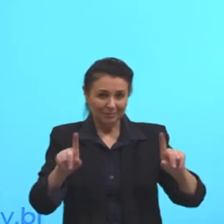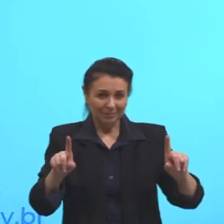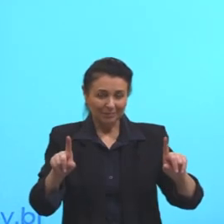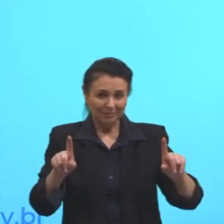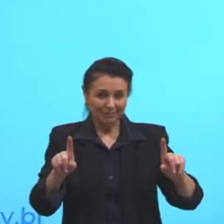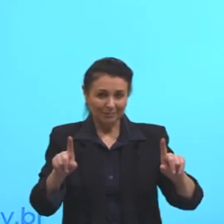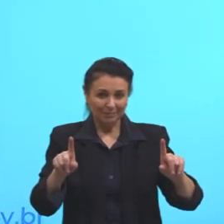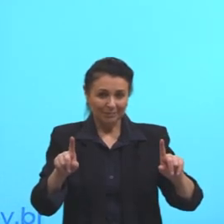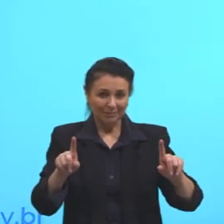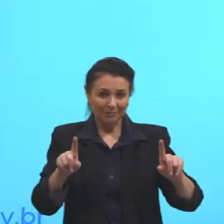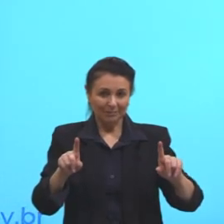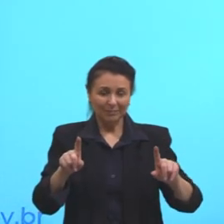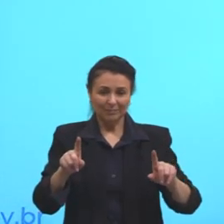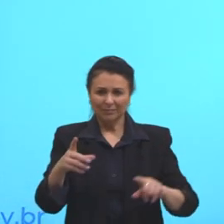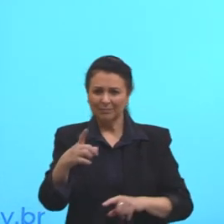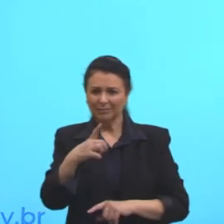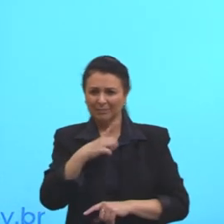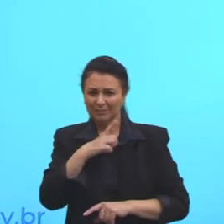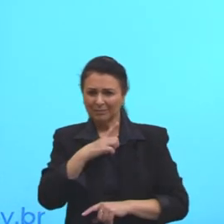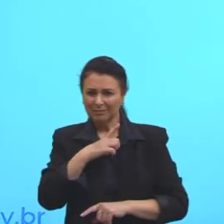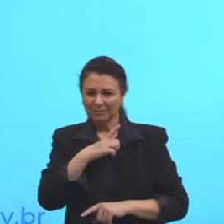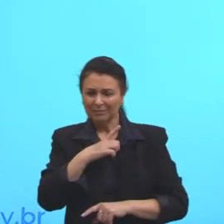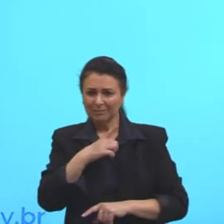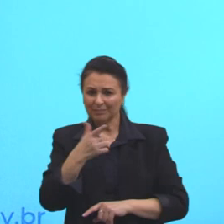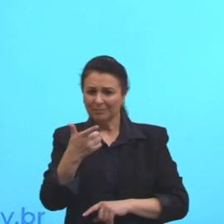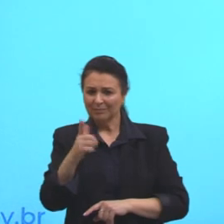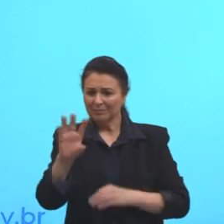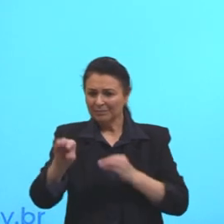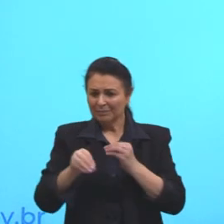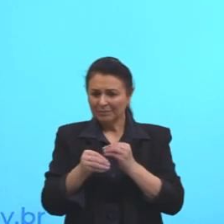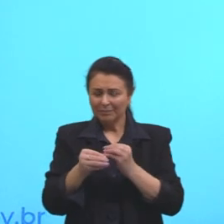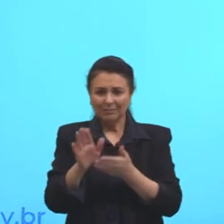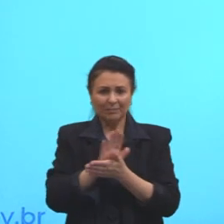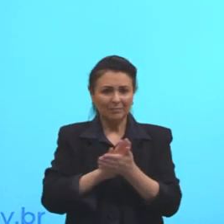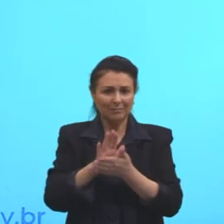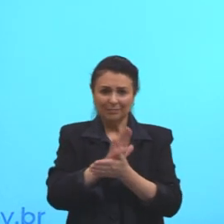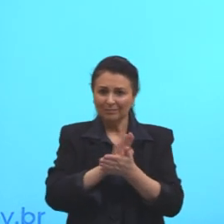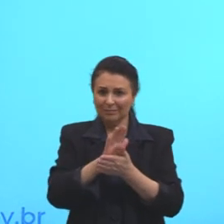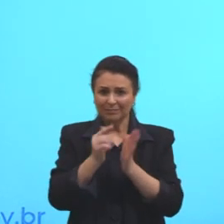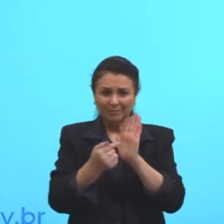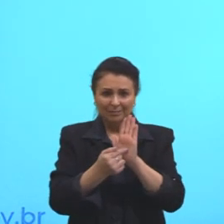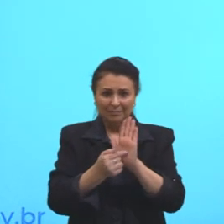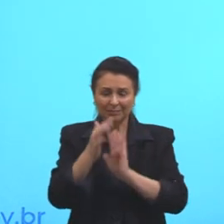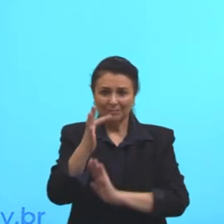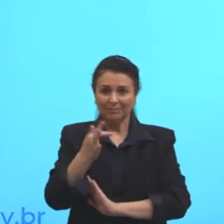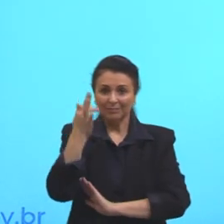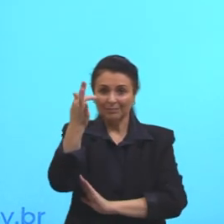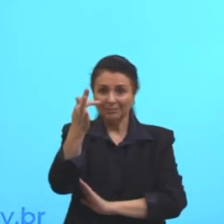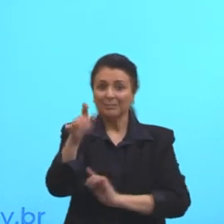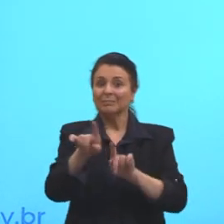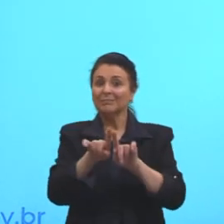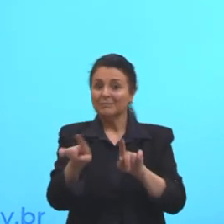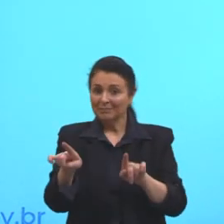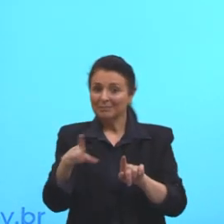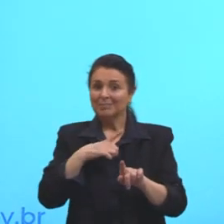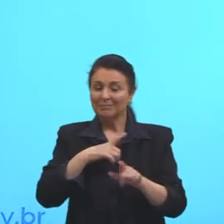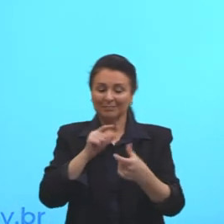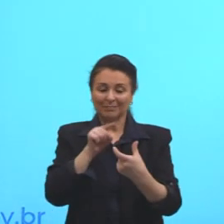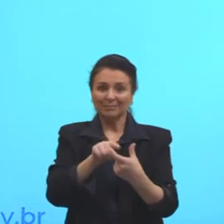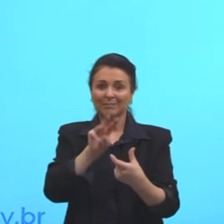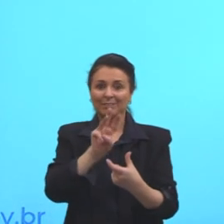contém o que é o conter ele não recebeu nada nele para indicar futuro mas ele recebeu uma palavra viu